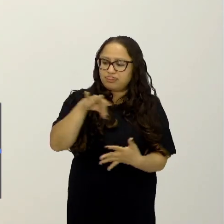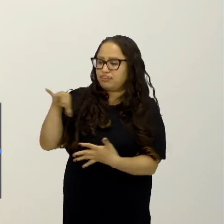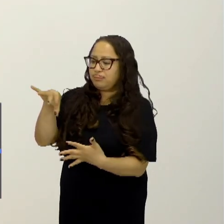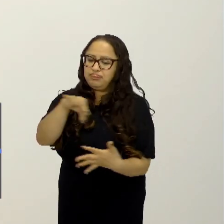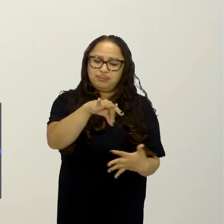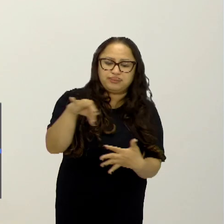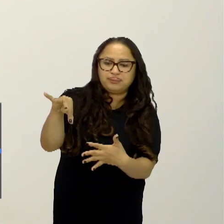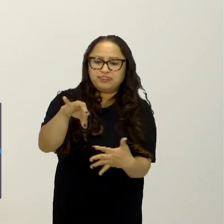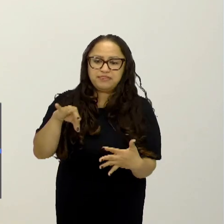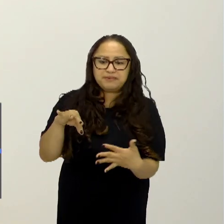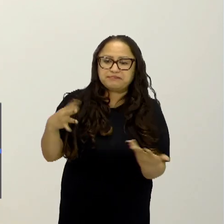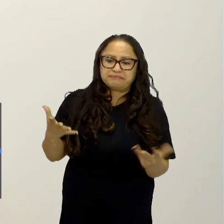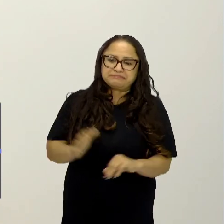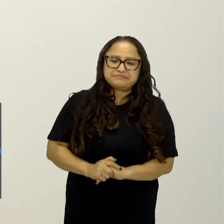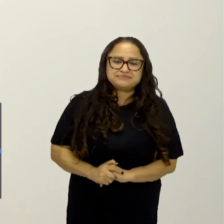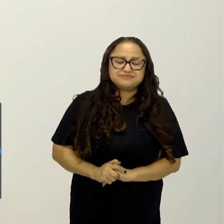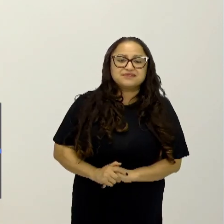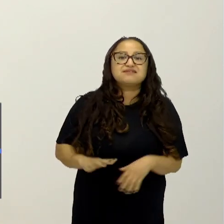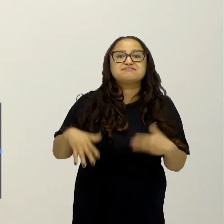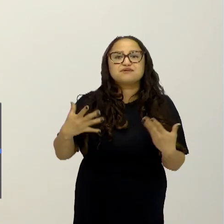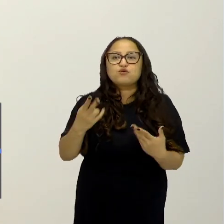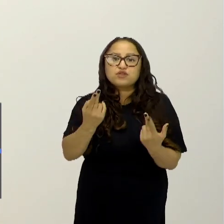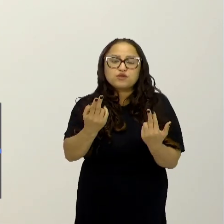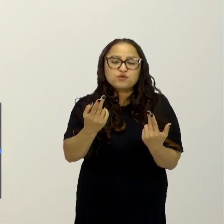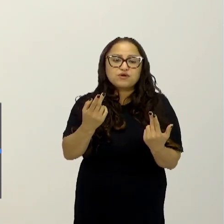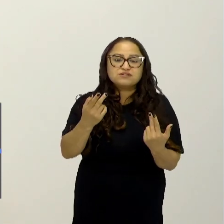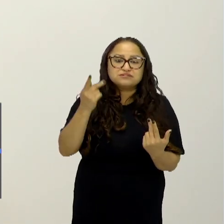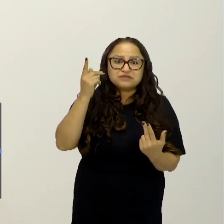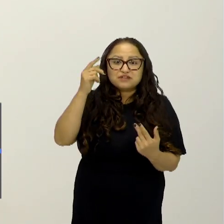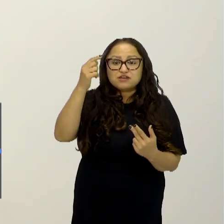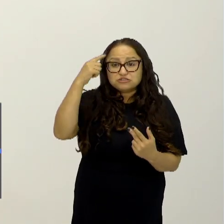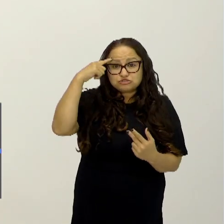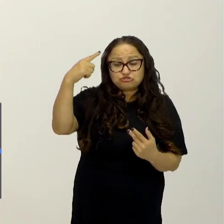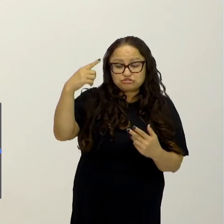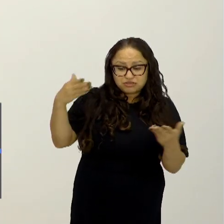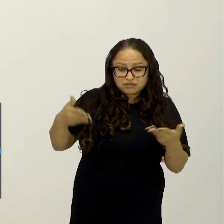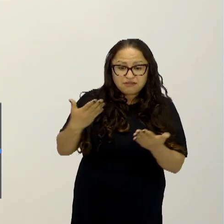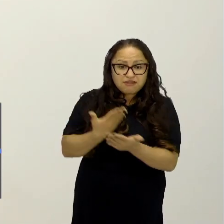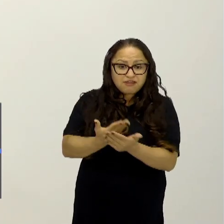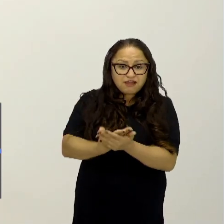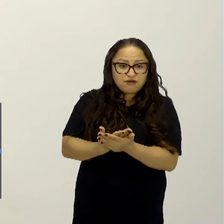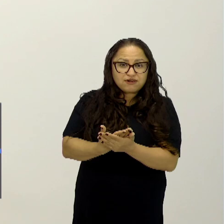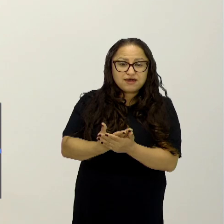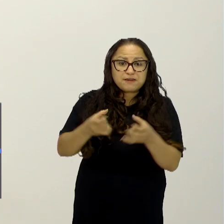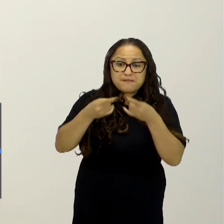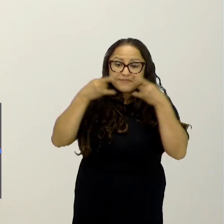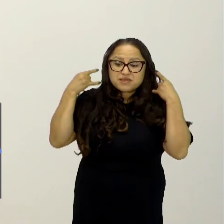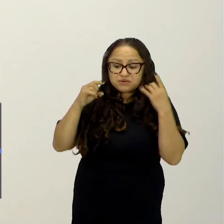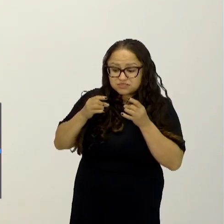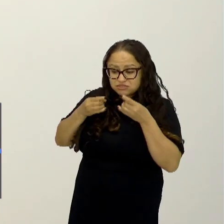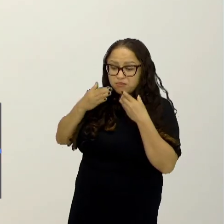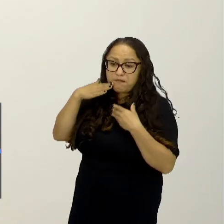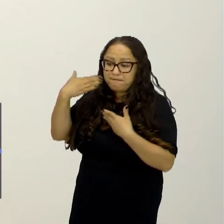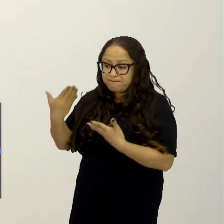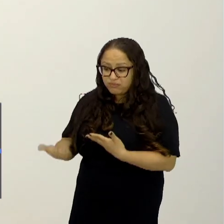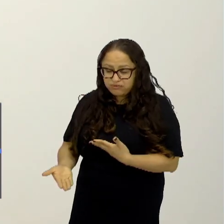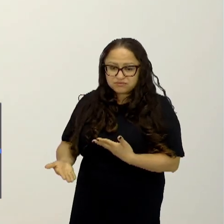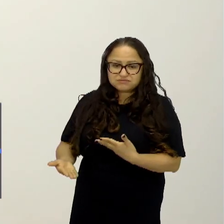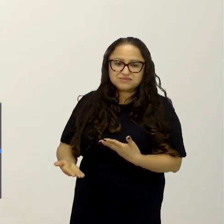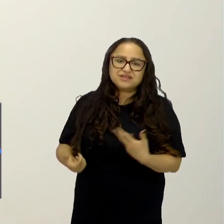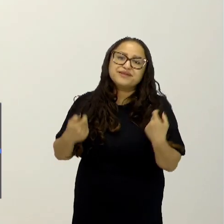igual esses dias mesmo, eu estava aqui em aula, de repente minha máscara caiu, né? Literalmente minha máscara caiu. E eu tive